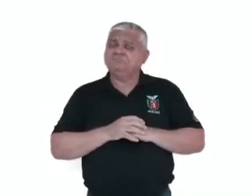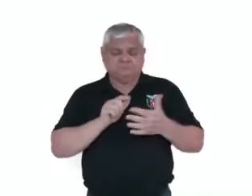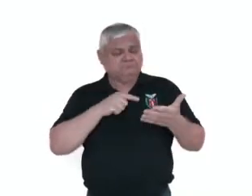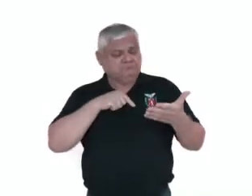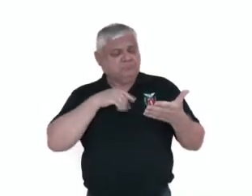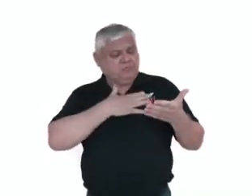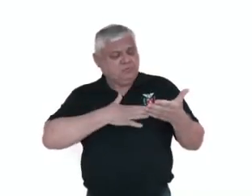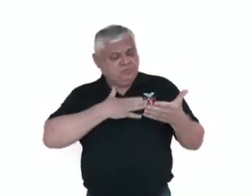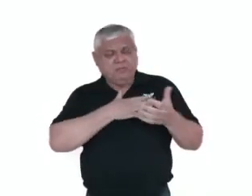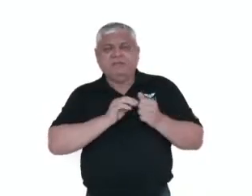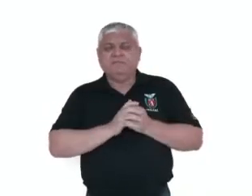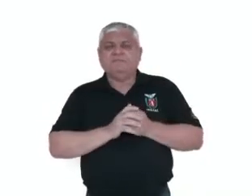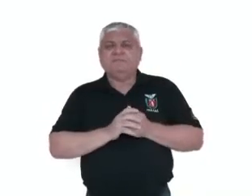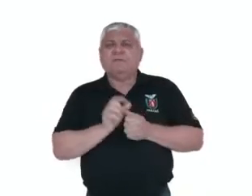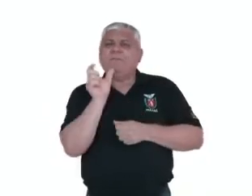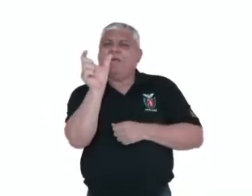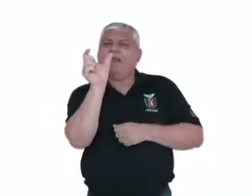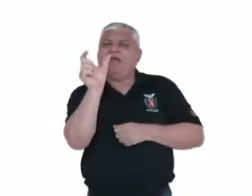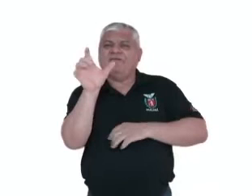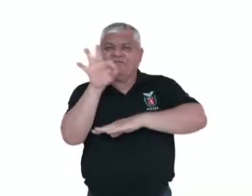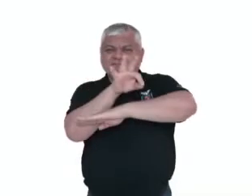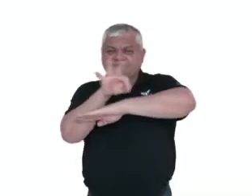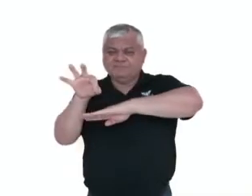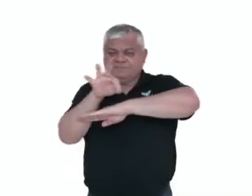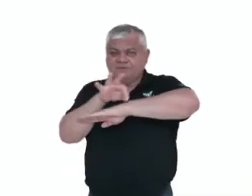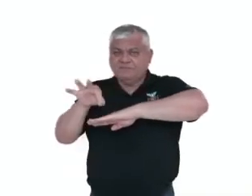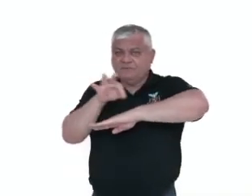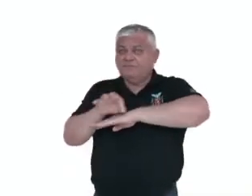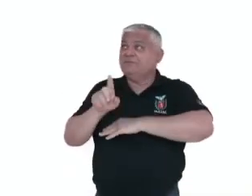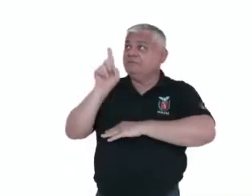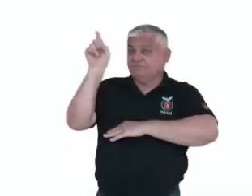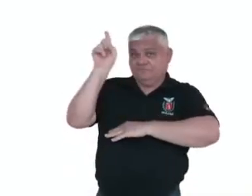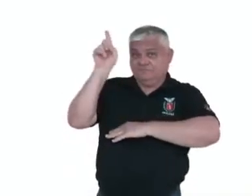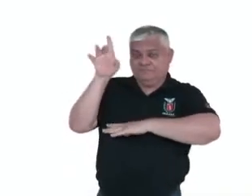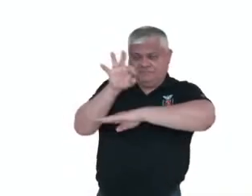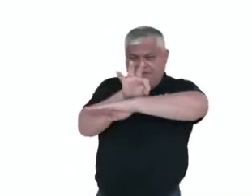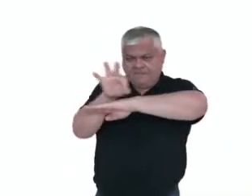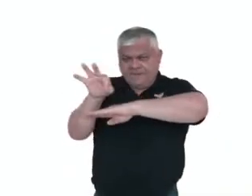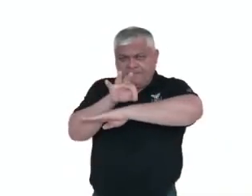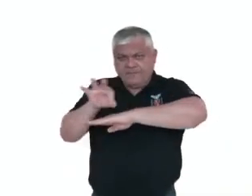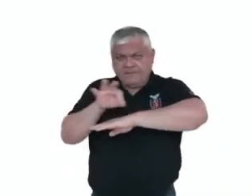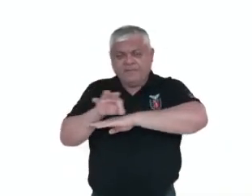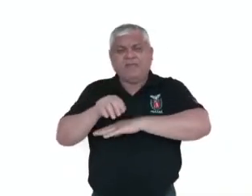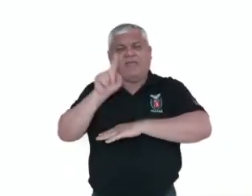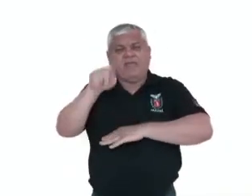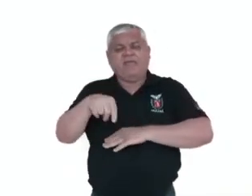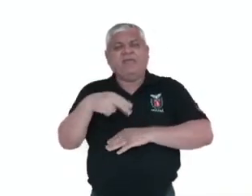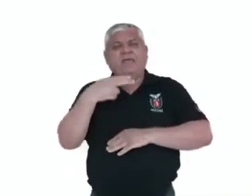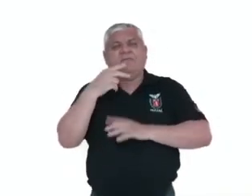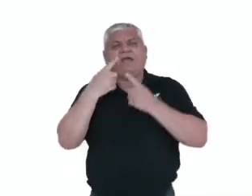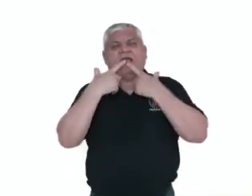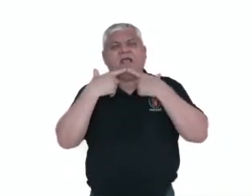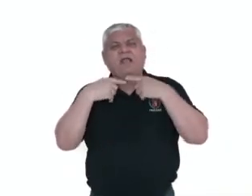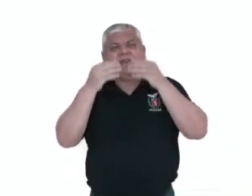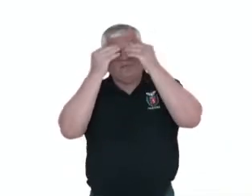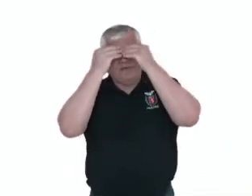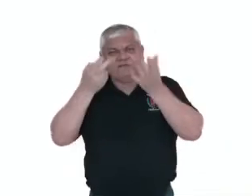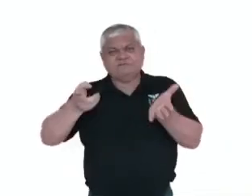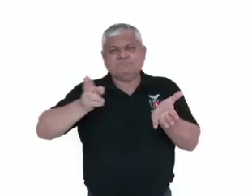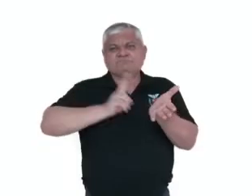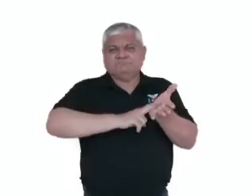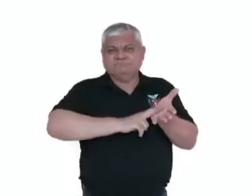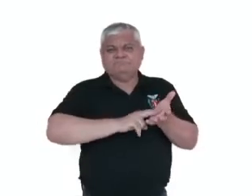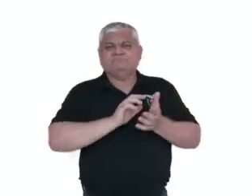Os termos sublinhados no texto são ilustrativos de características da linguagem da carta ao leitor. Qual